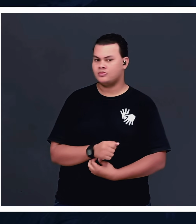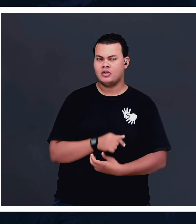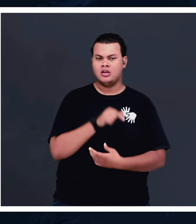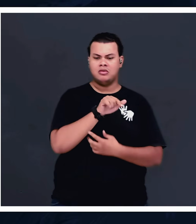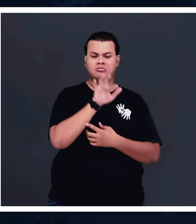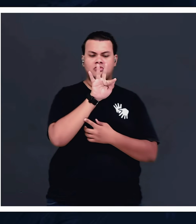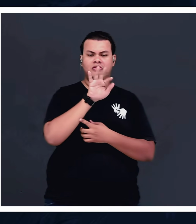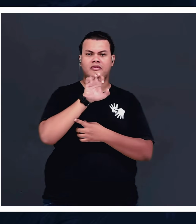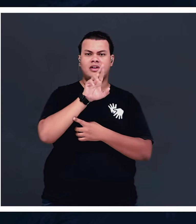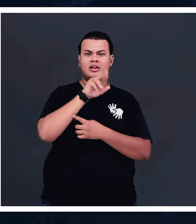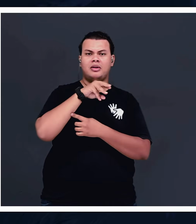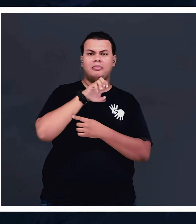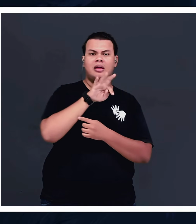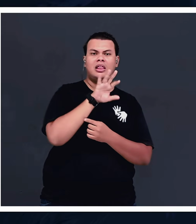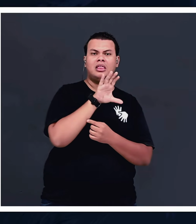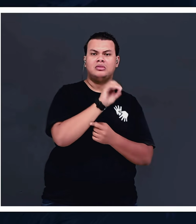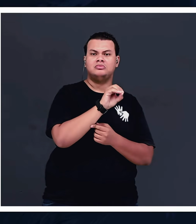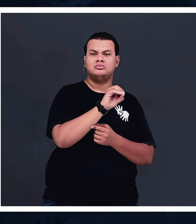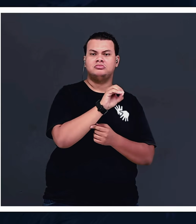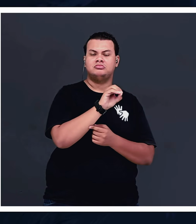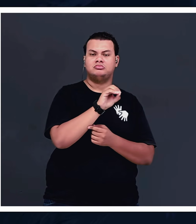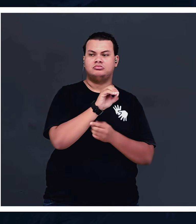Fermento.